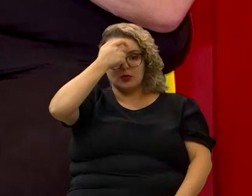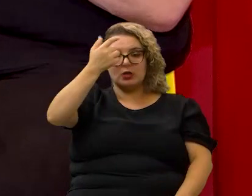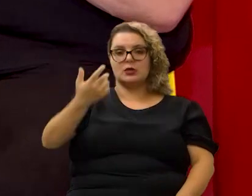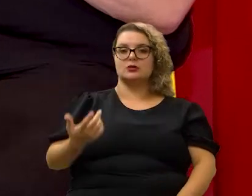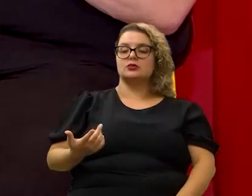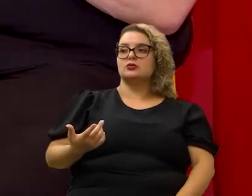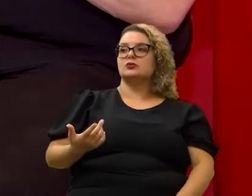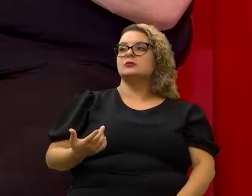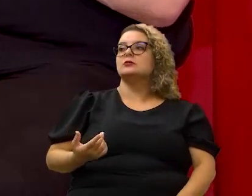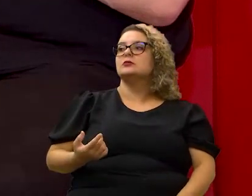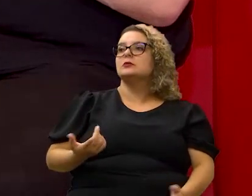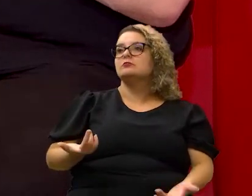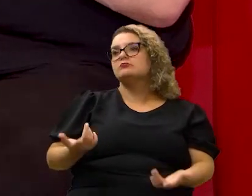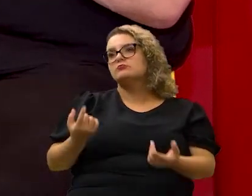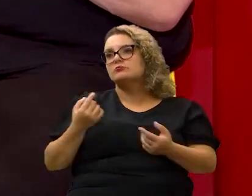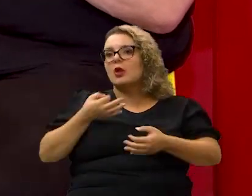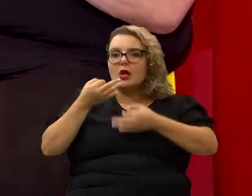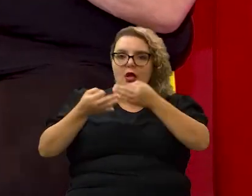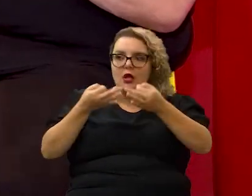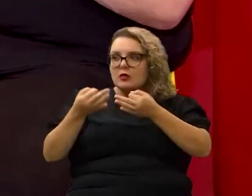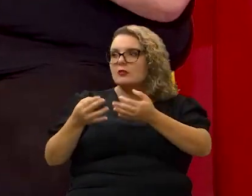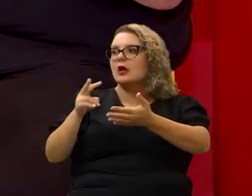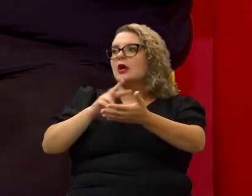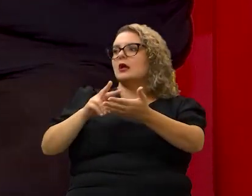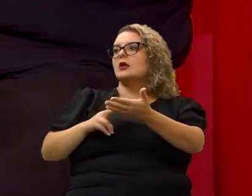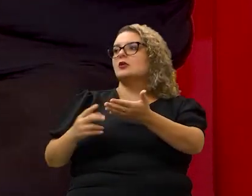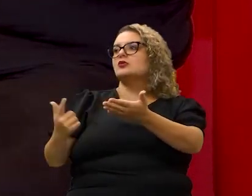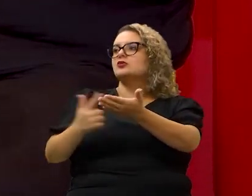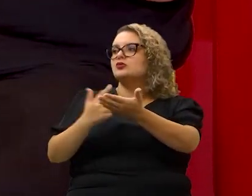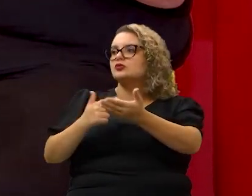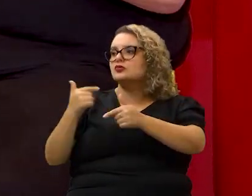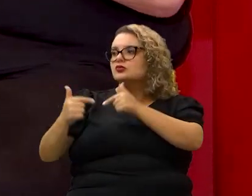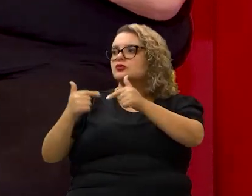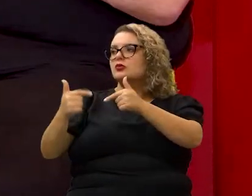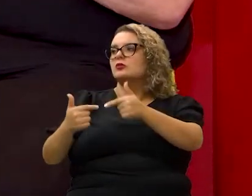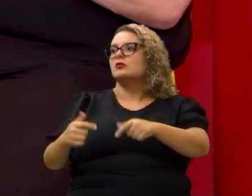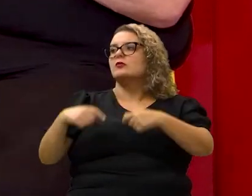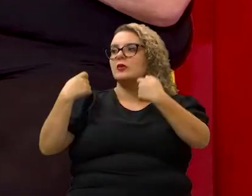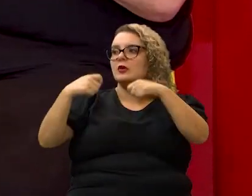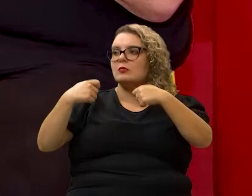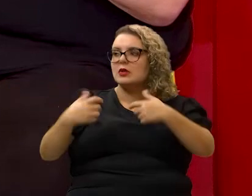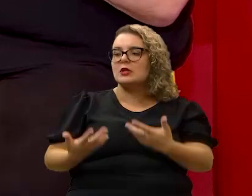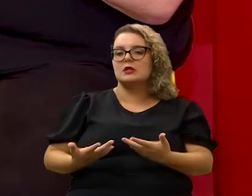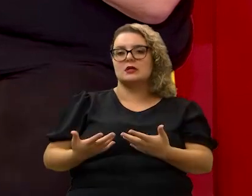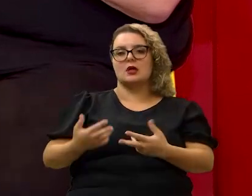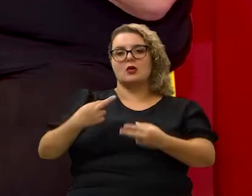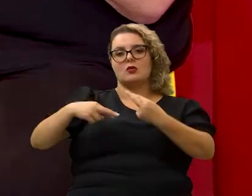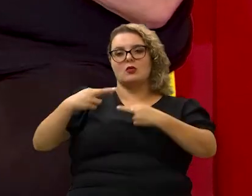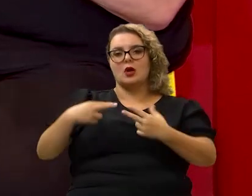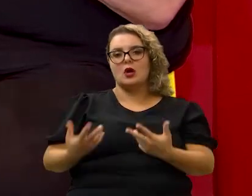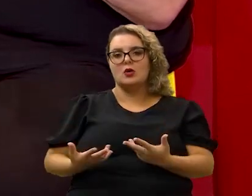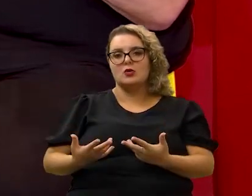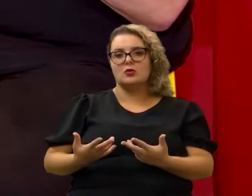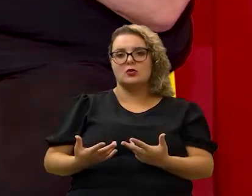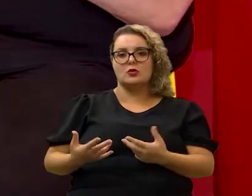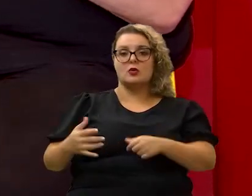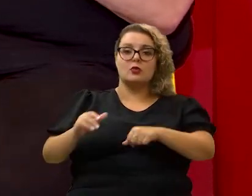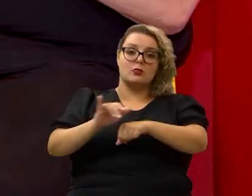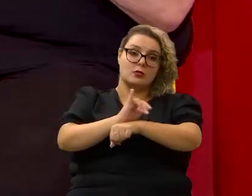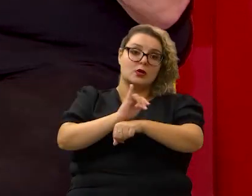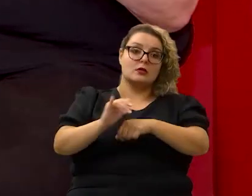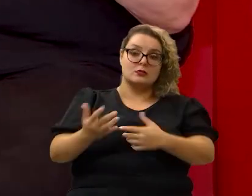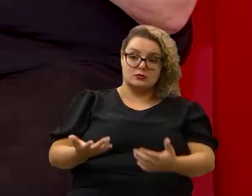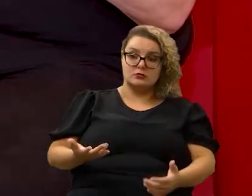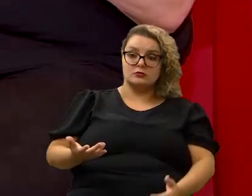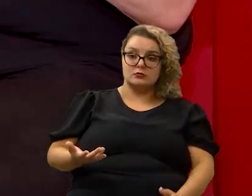crítica relacionada à leitura de um livro, de um trabalho, vai precisar com relação ao que uma ferramenta